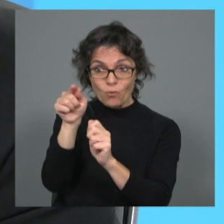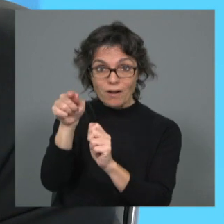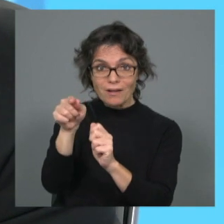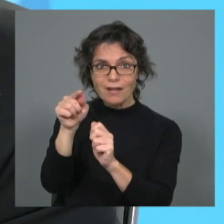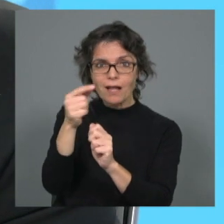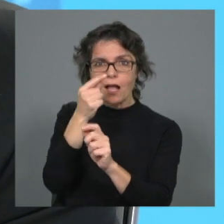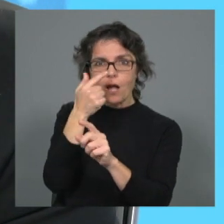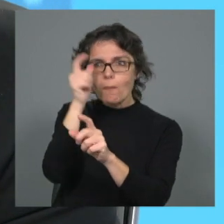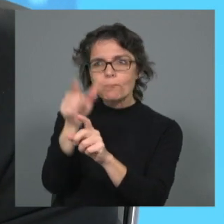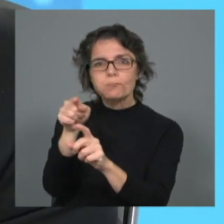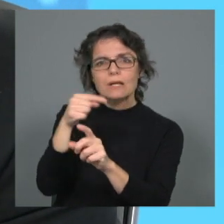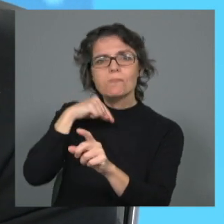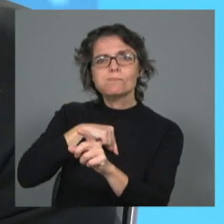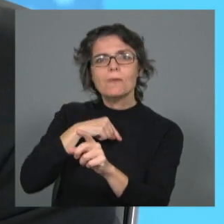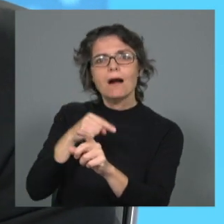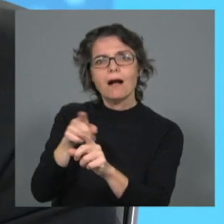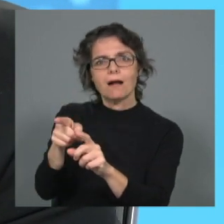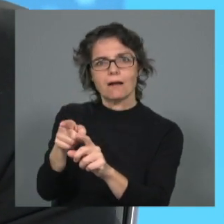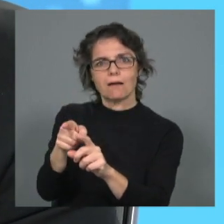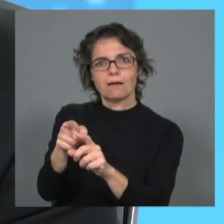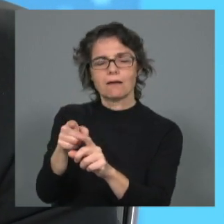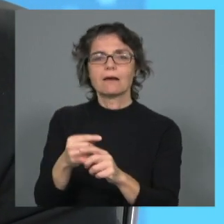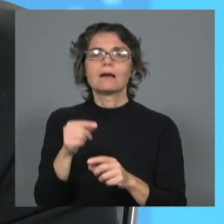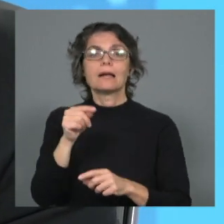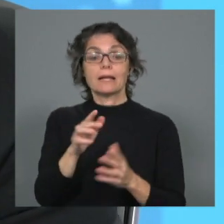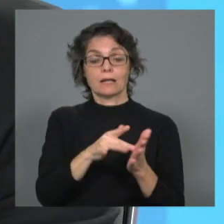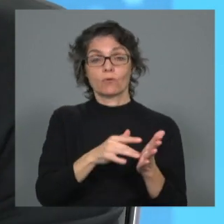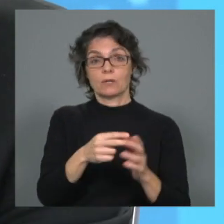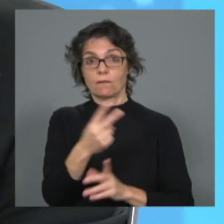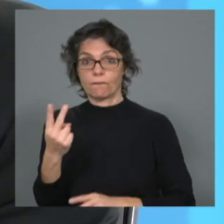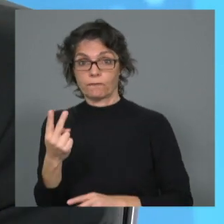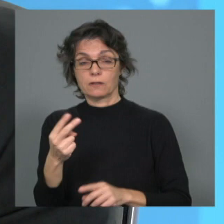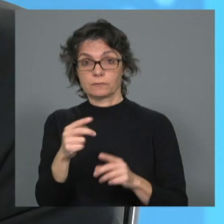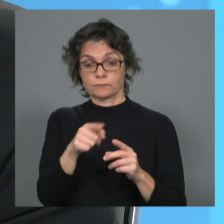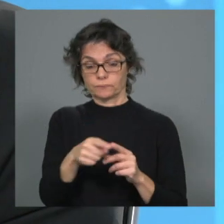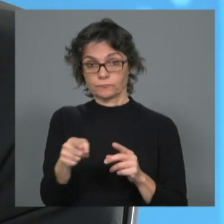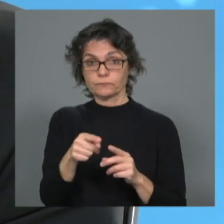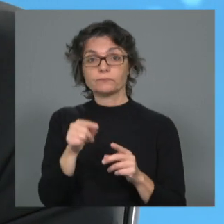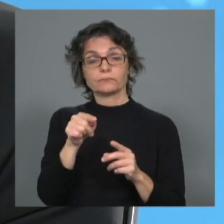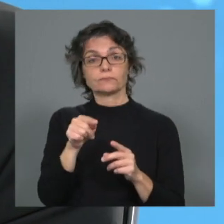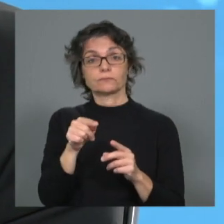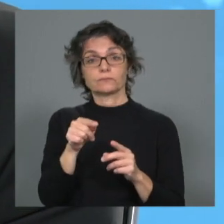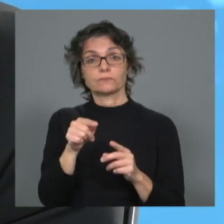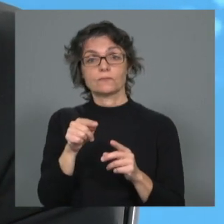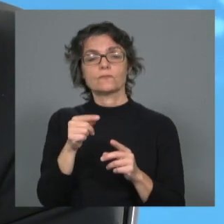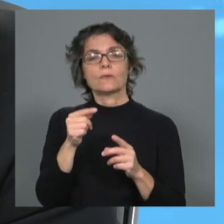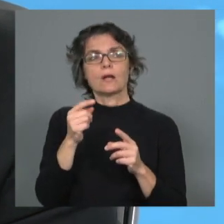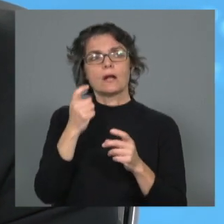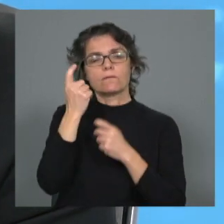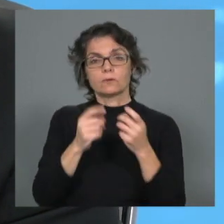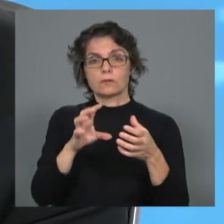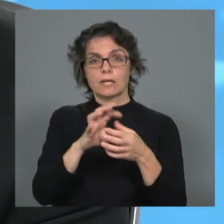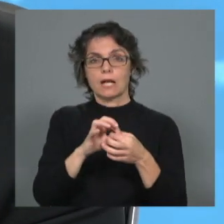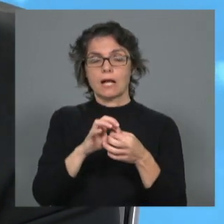nos podemos esquecer disso, não é? E estes dois livros, tendo em mente, digamos assim, a reflexão do professor Manuel Sérgio,